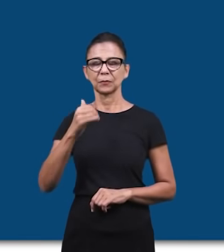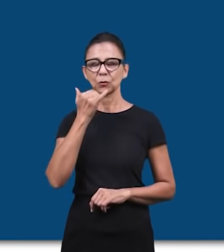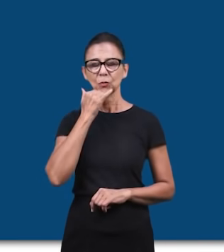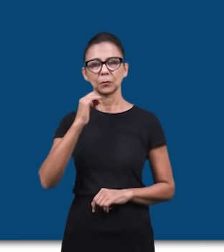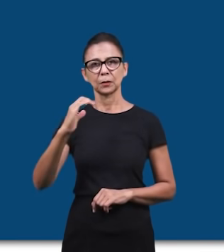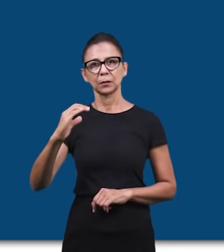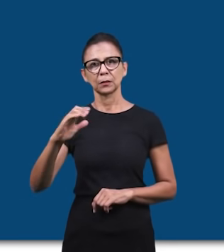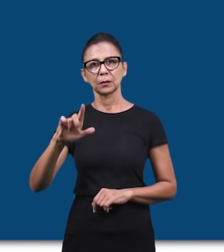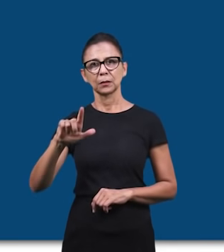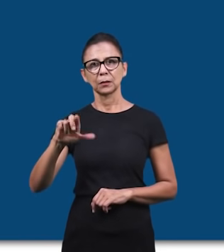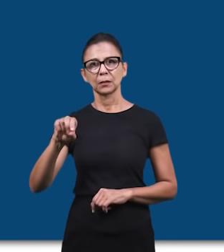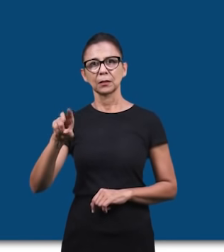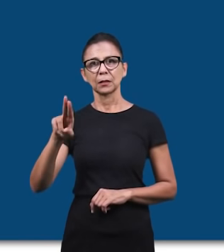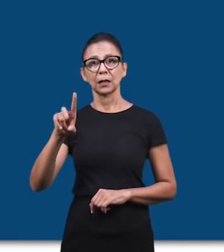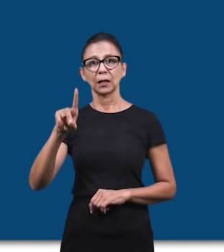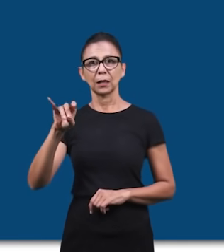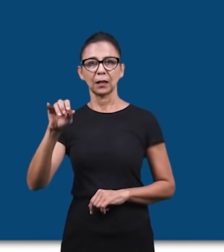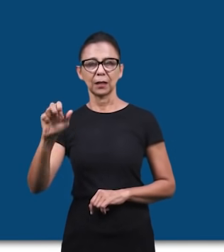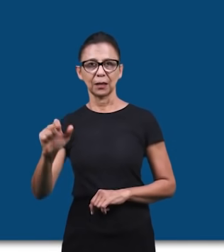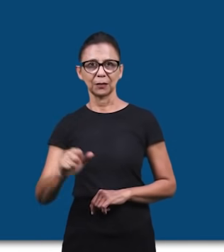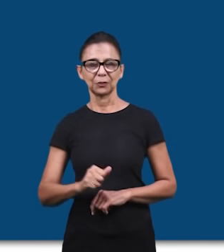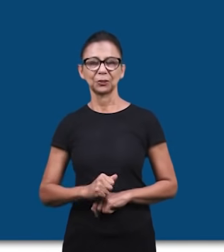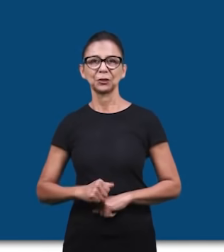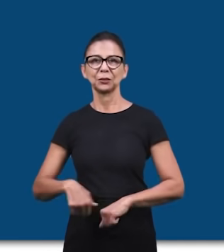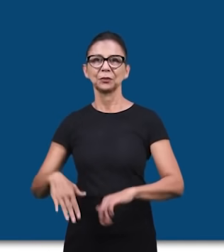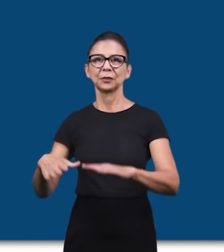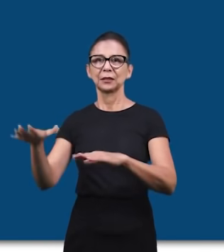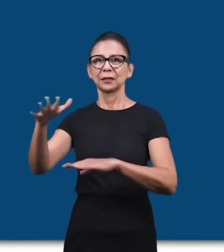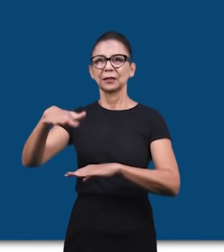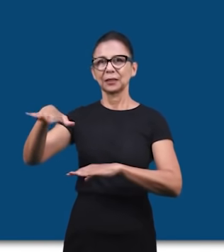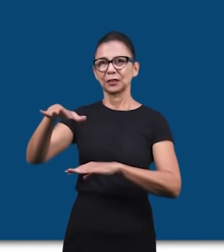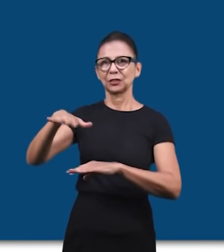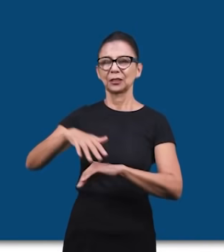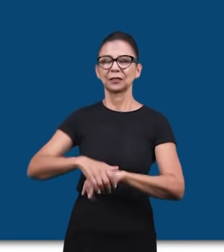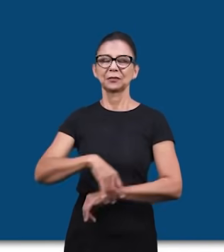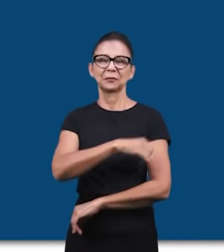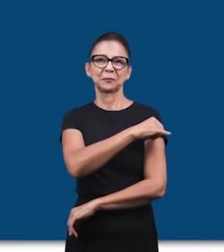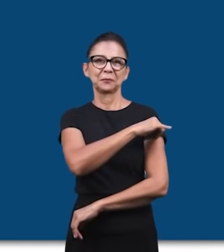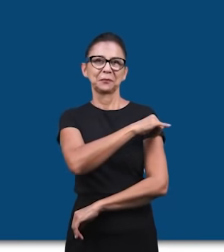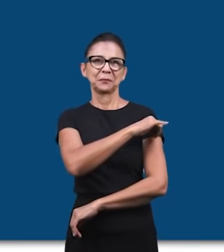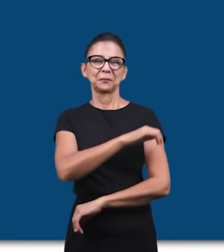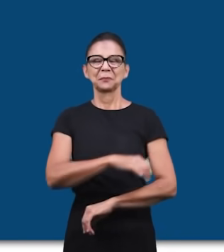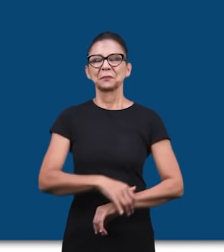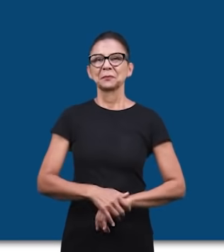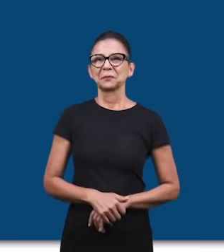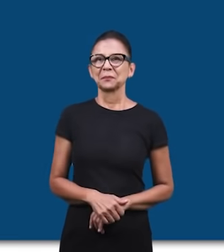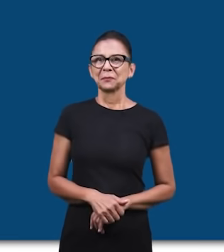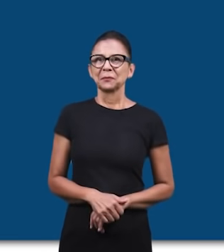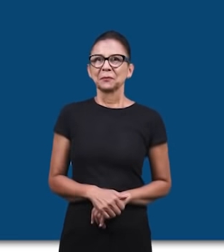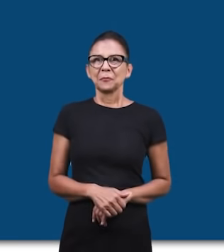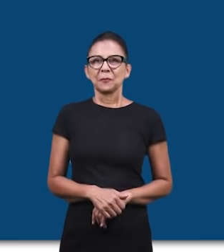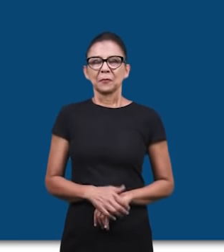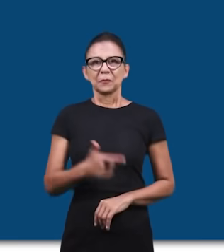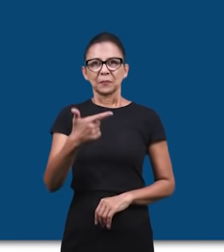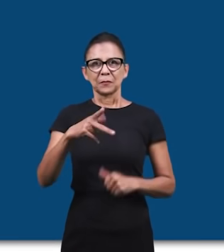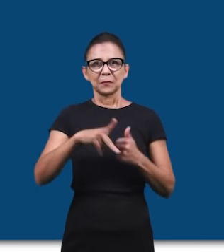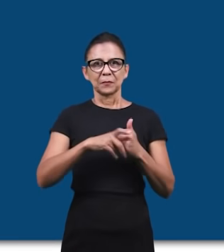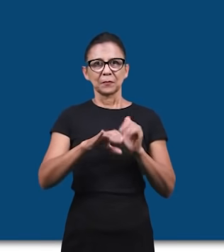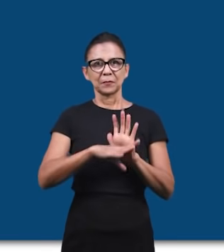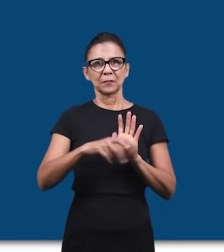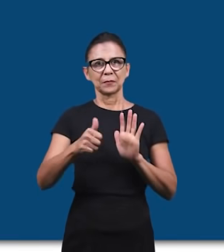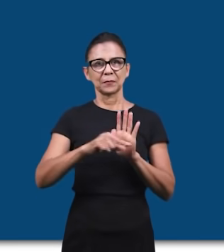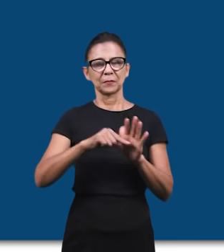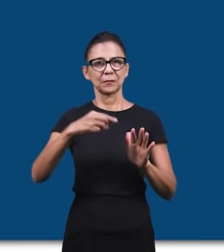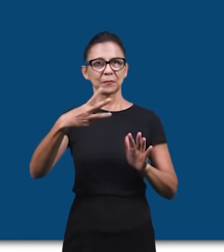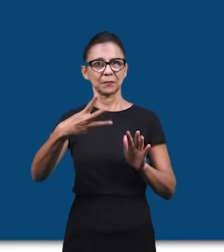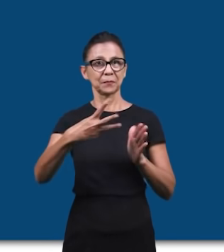do bairro Jardim Itatiaia, em Itatiaia, Rio de Janeiro. Em 2 Pedro, capítulo 1, verso 3, está